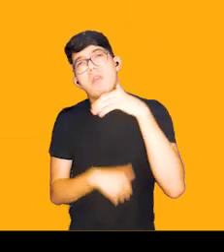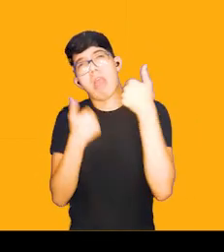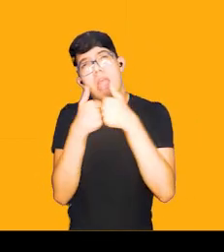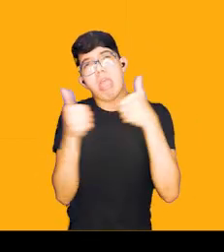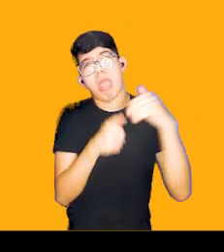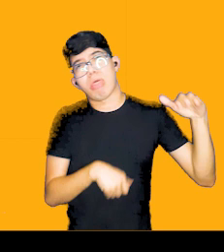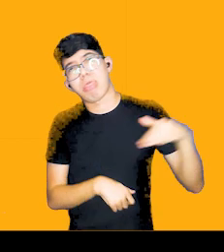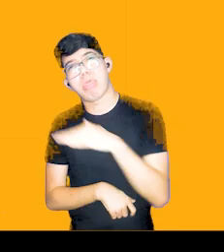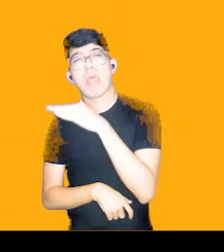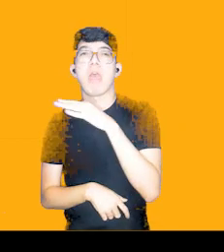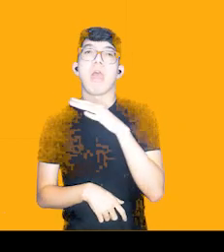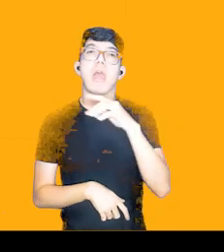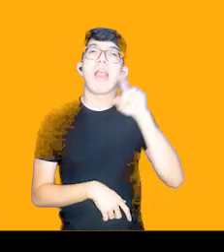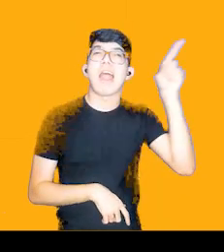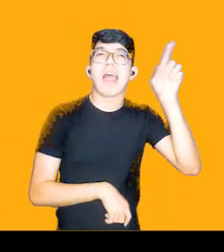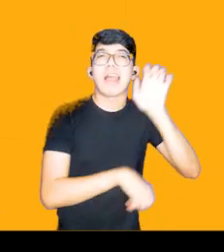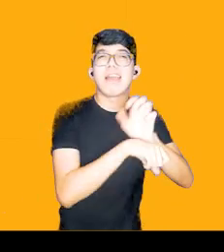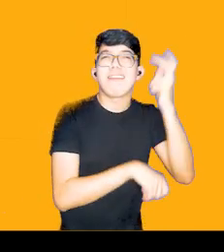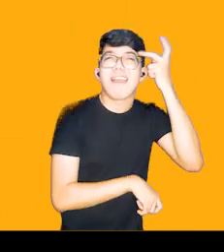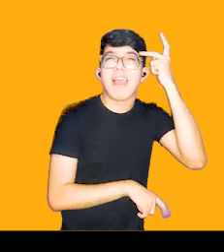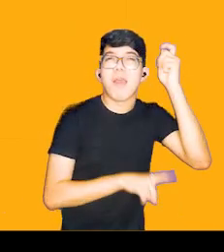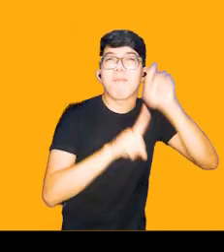Saí de São Paulo ali em outubro de